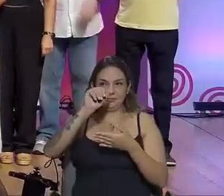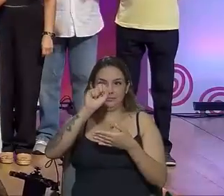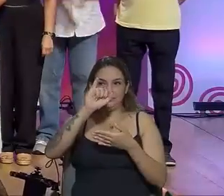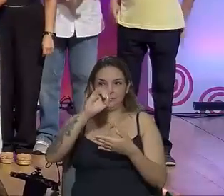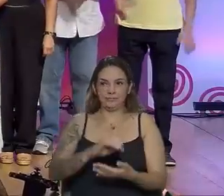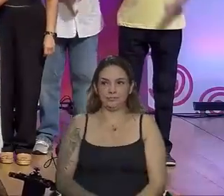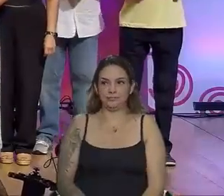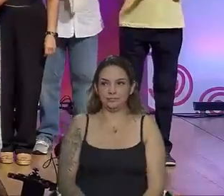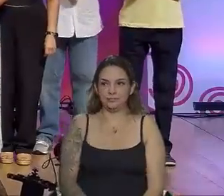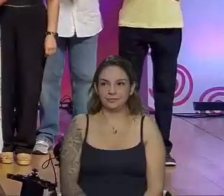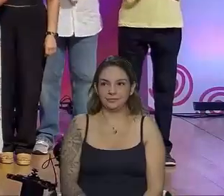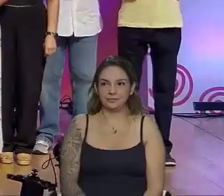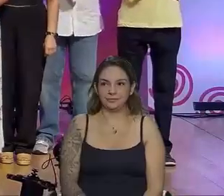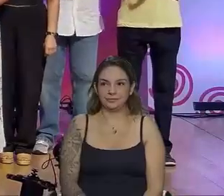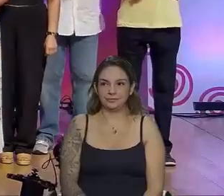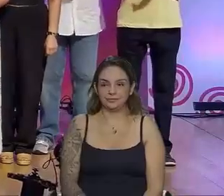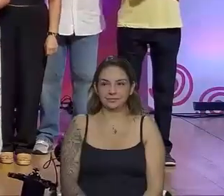Cássio.